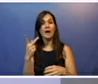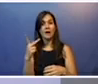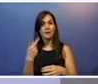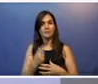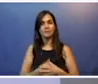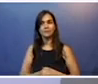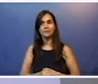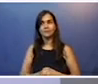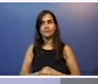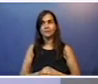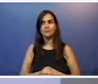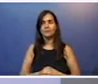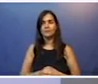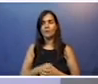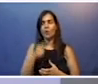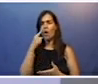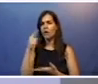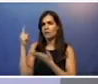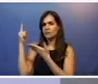Então vamos analisar essa figura.